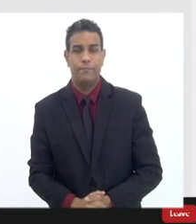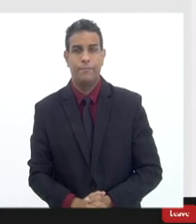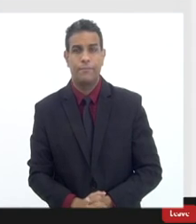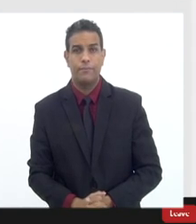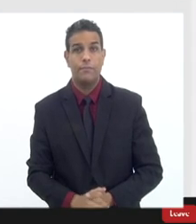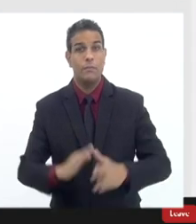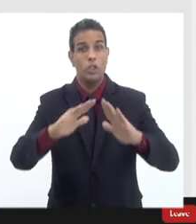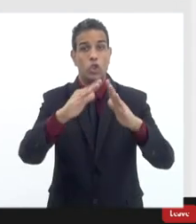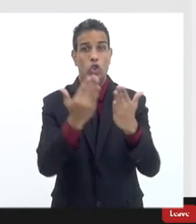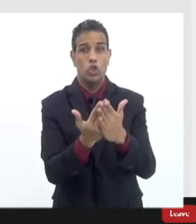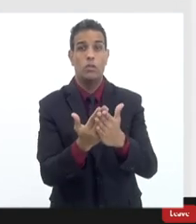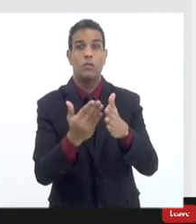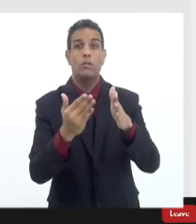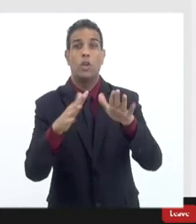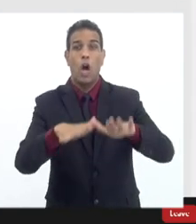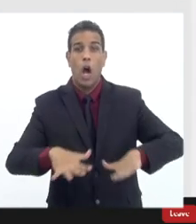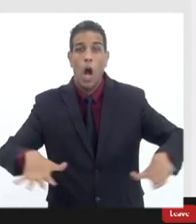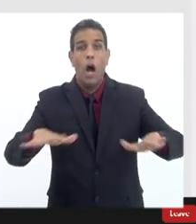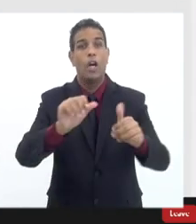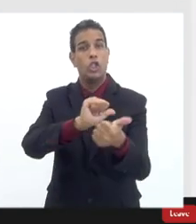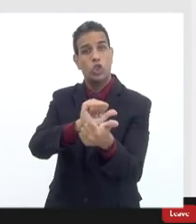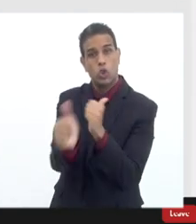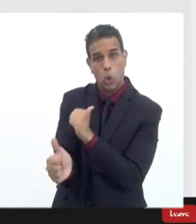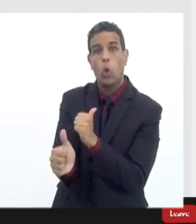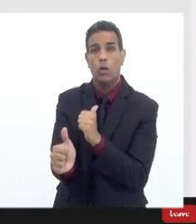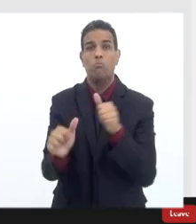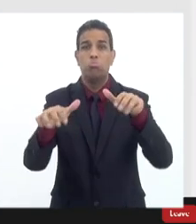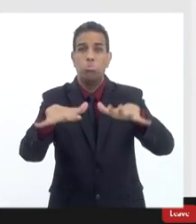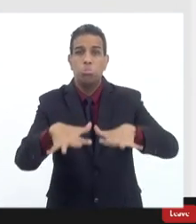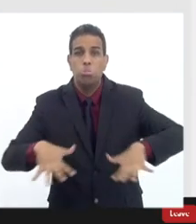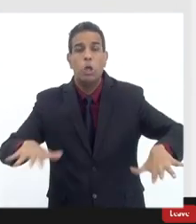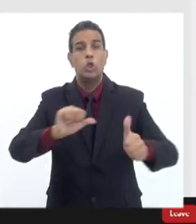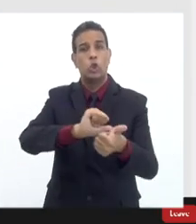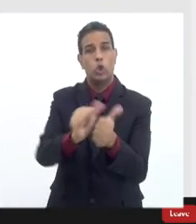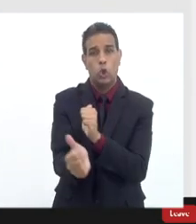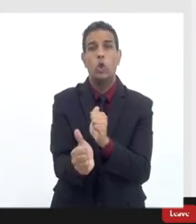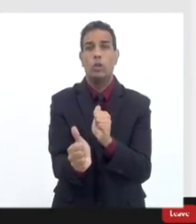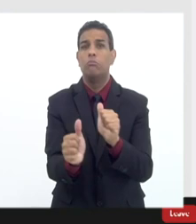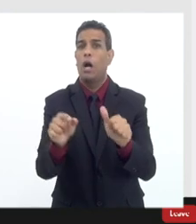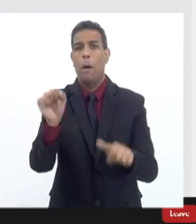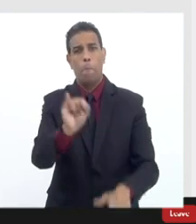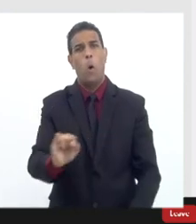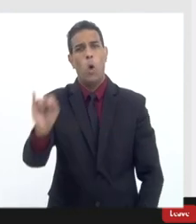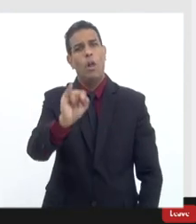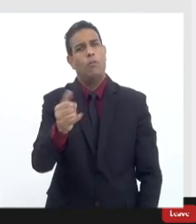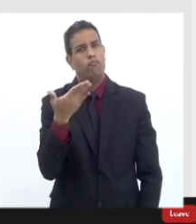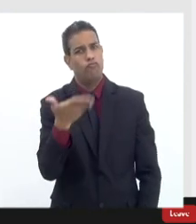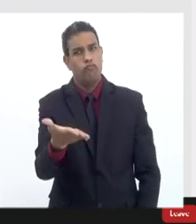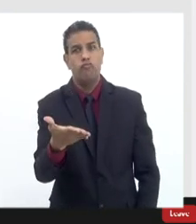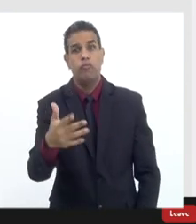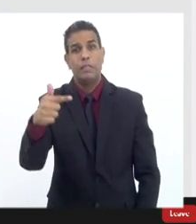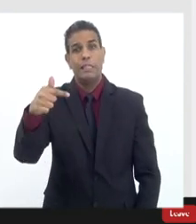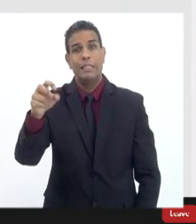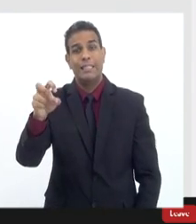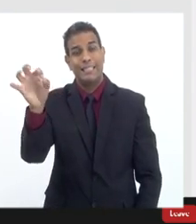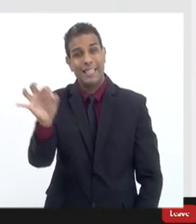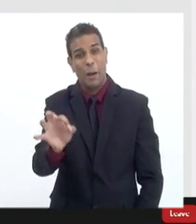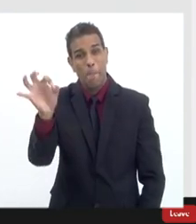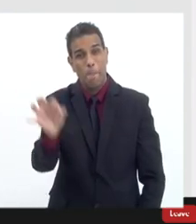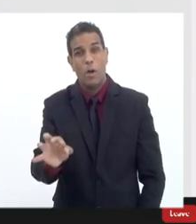A escola possui quadra esportiva, a grande maioria das escolas hoje possui quadra esportiva no estado, isso é importante. Em